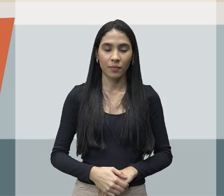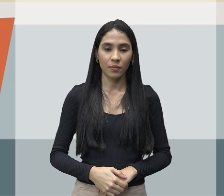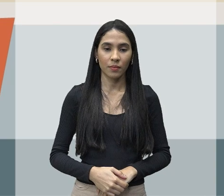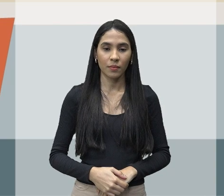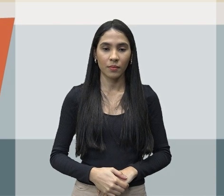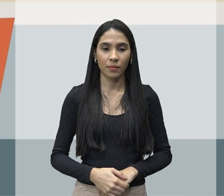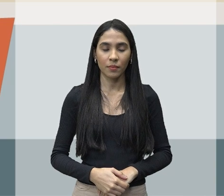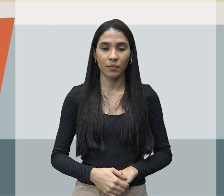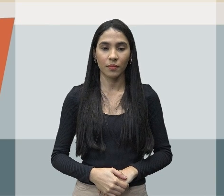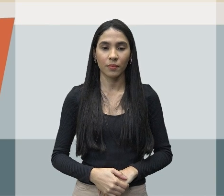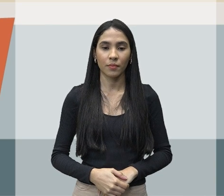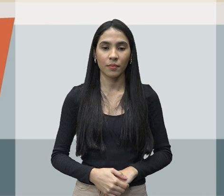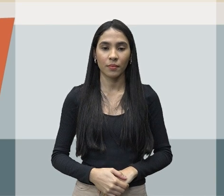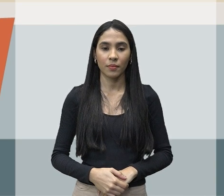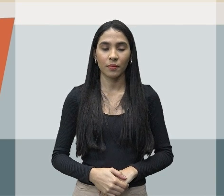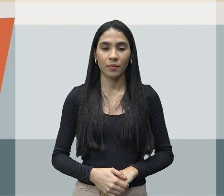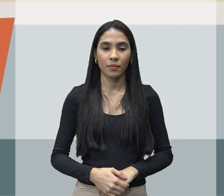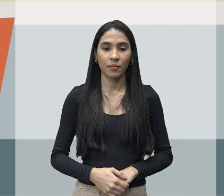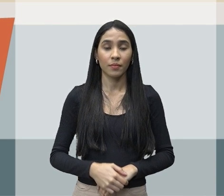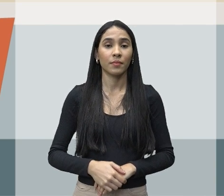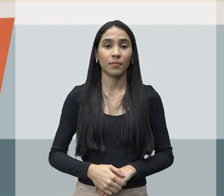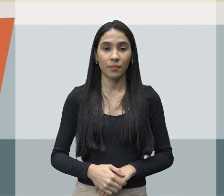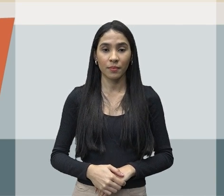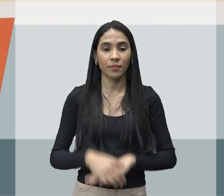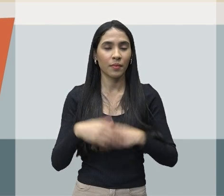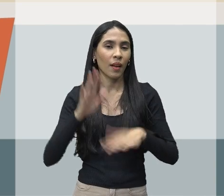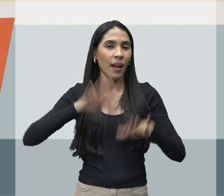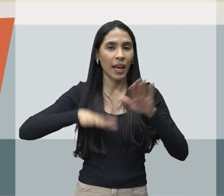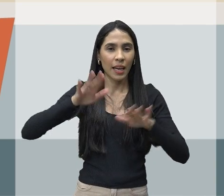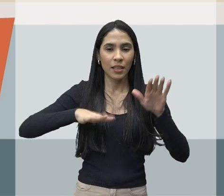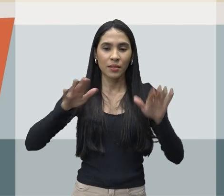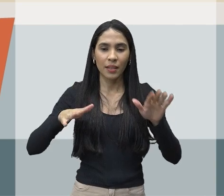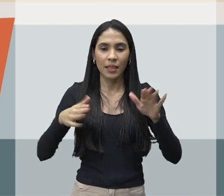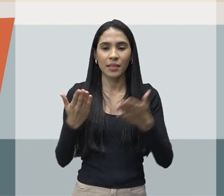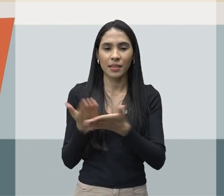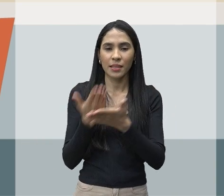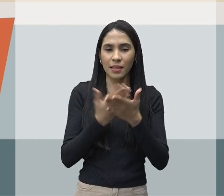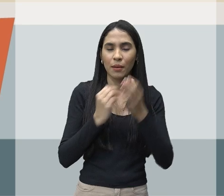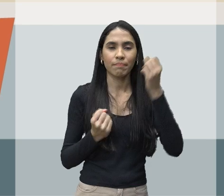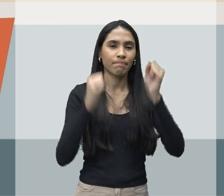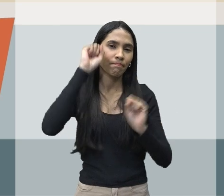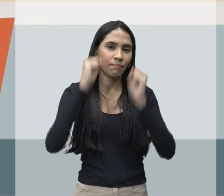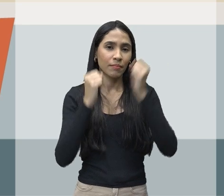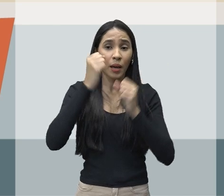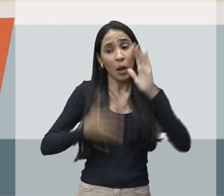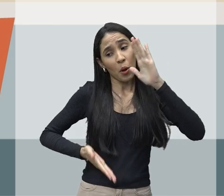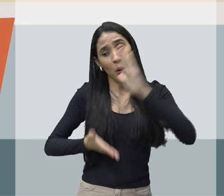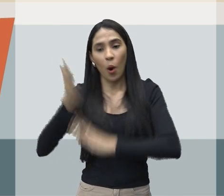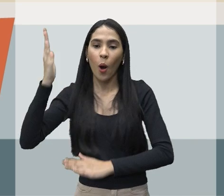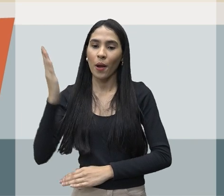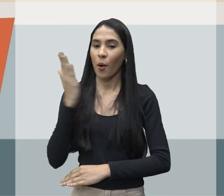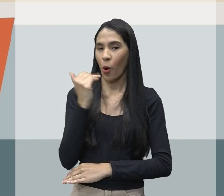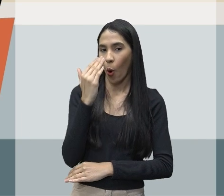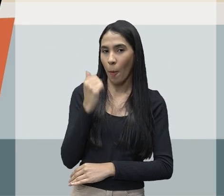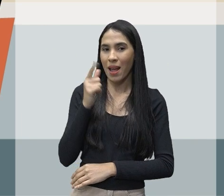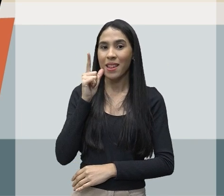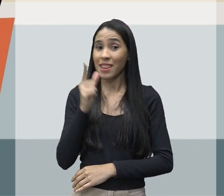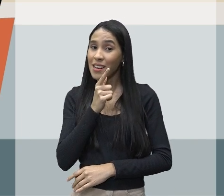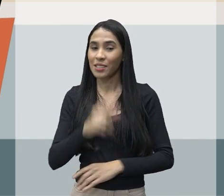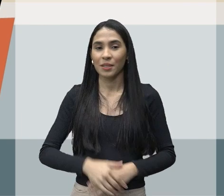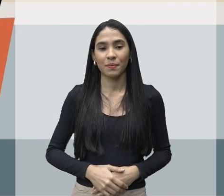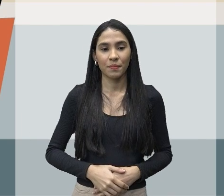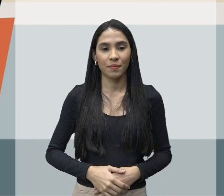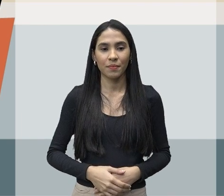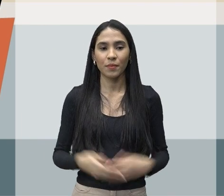Marcelinho é um jovem que ama praticar esportes. Muitas vezes sai das aulas de educação física e corre para comer aquele lanche.